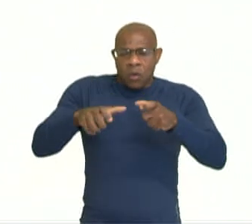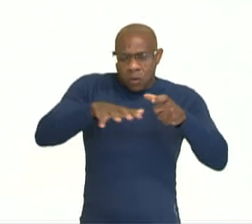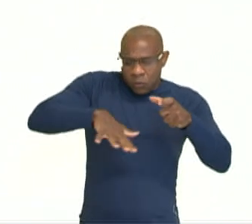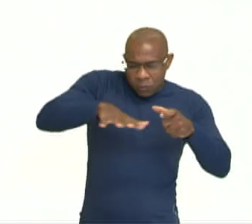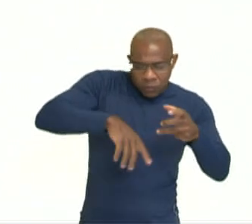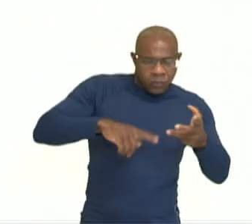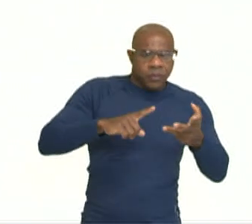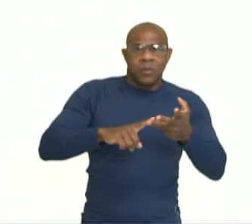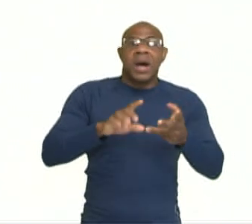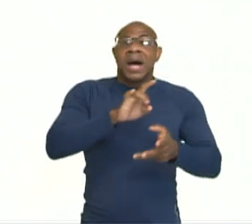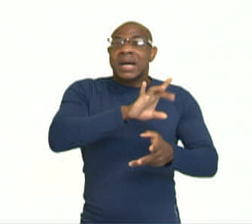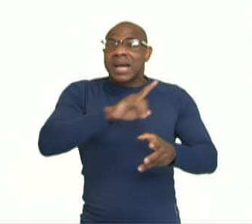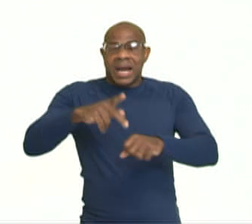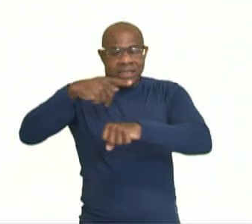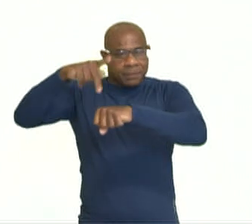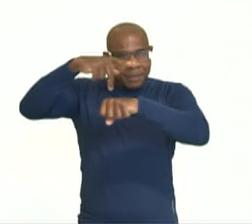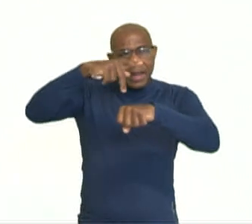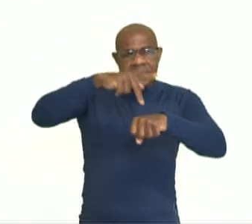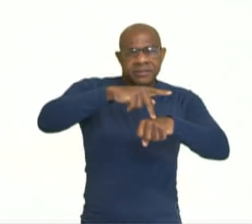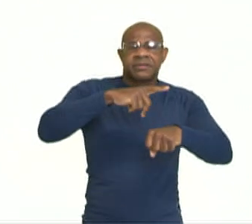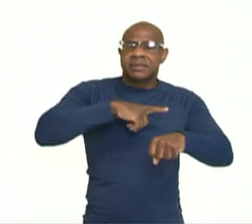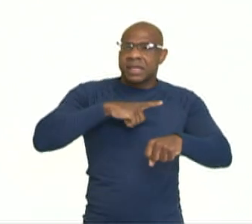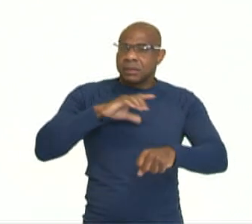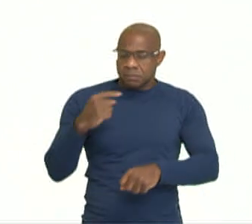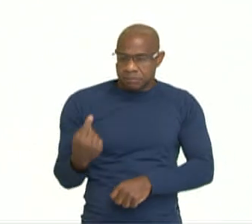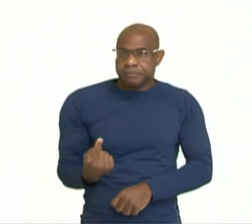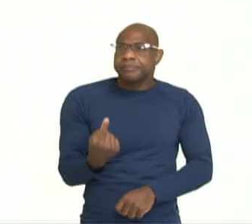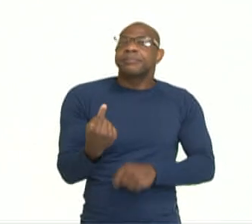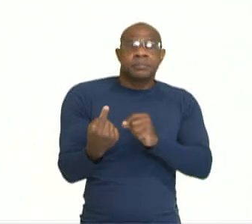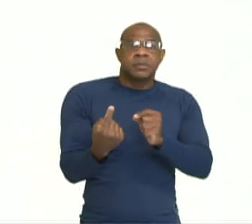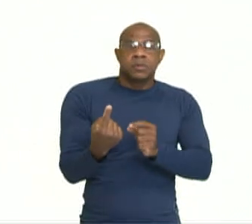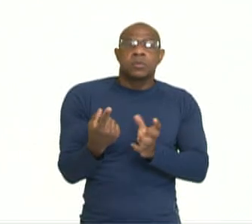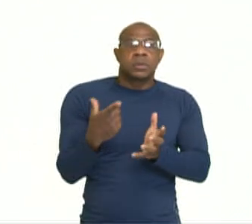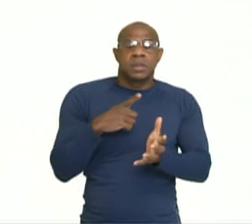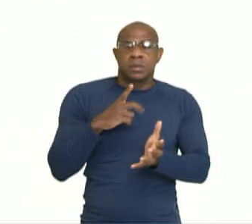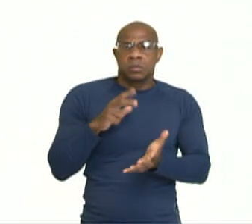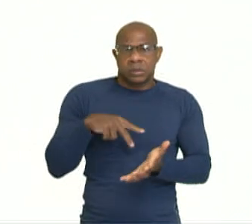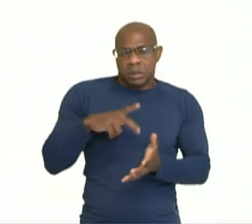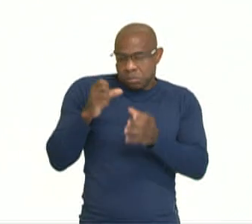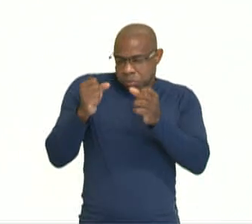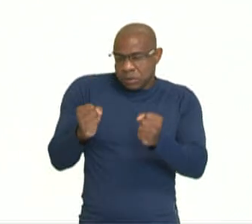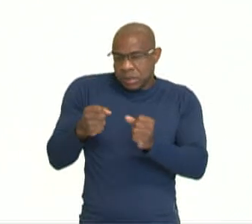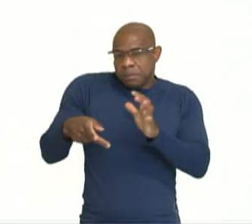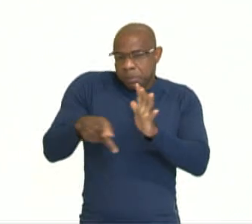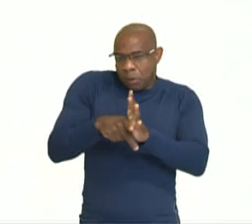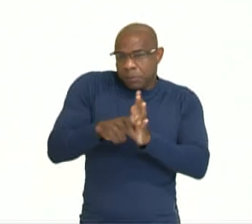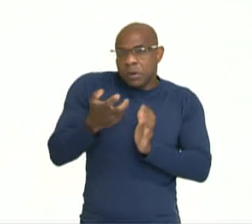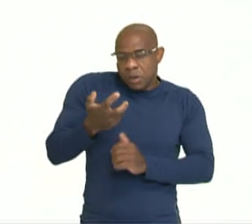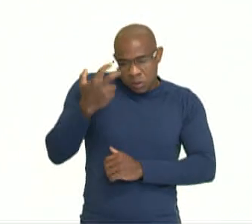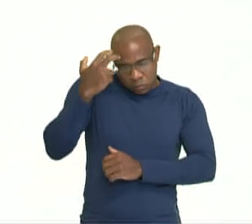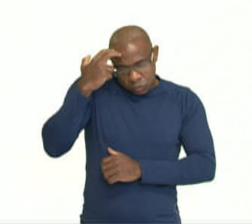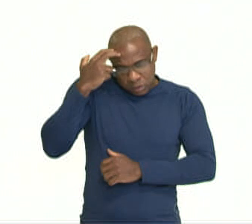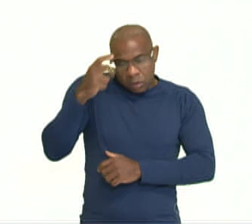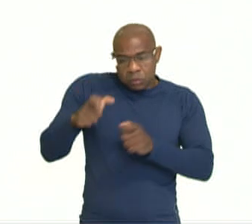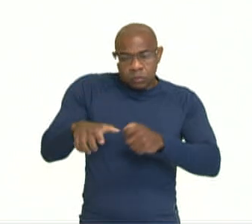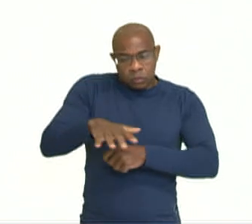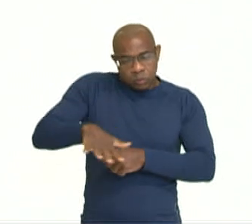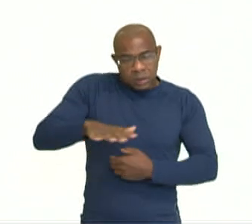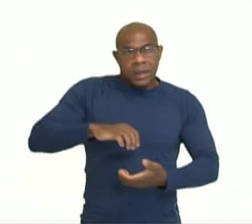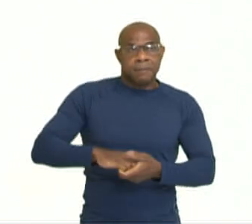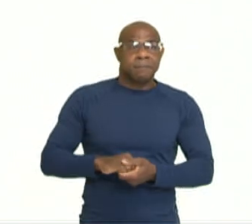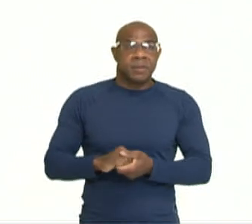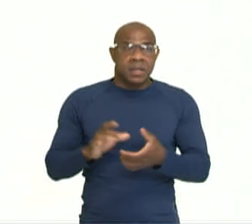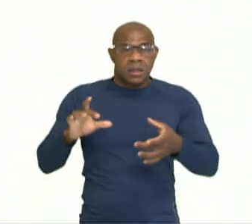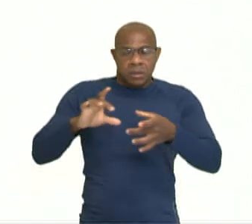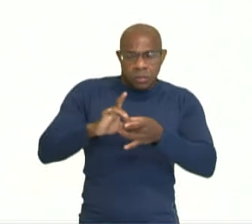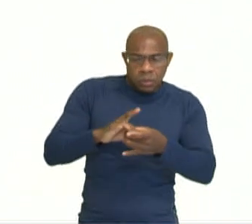de cada território, estabelecendo por si só já uma soberania cultural do lugar. Ou seja, relaciona